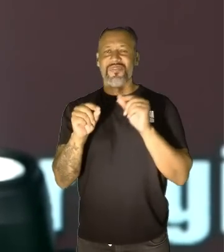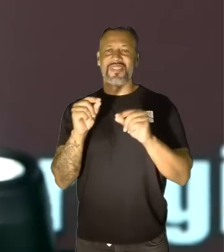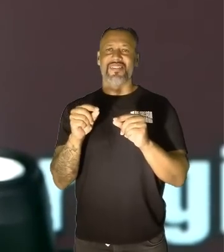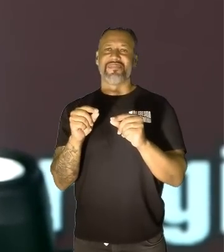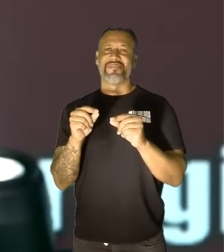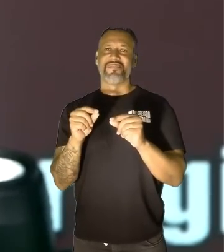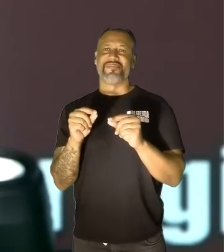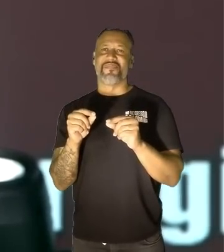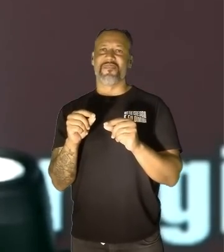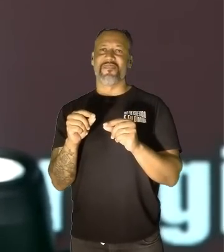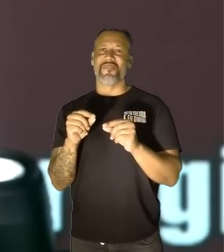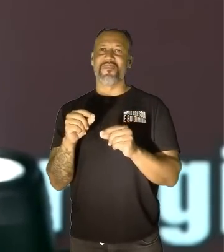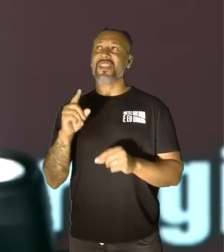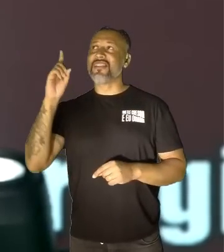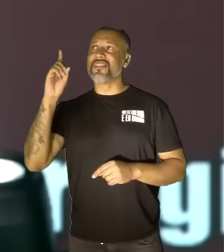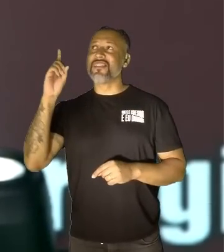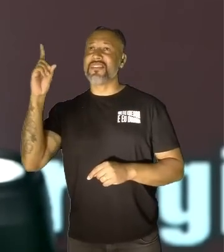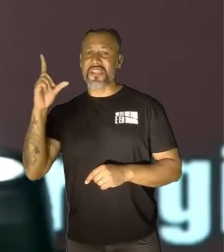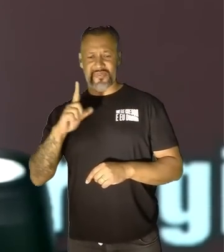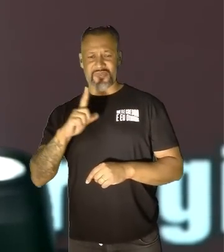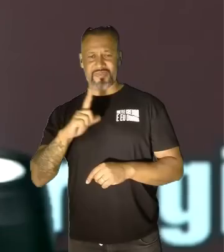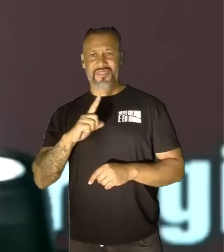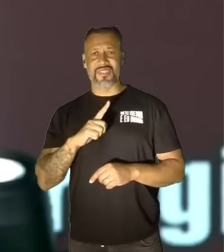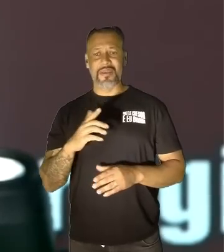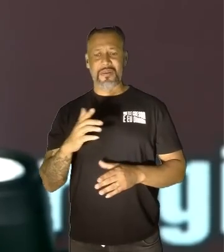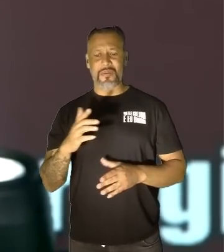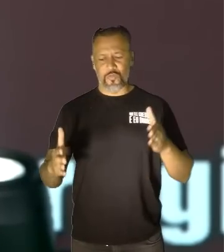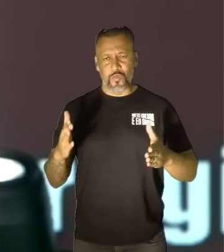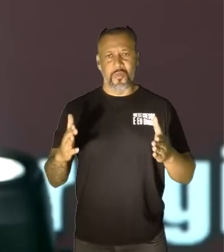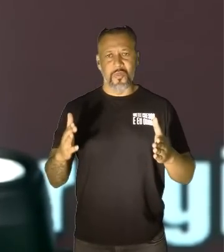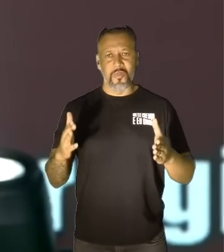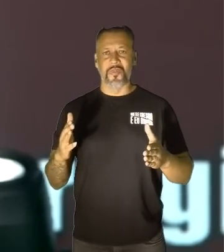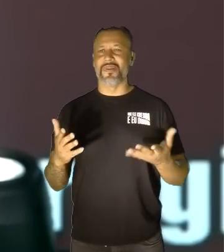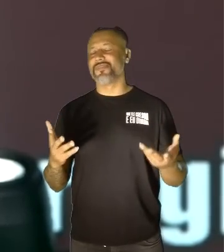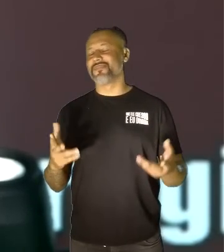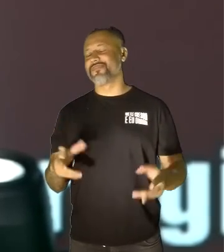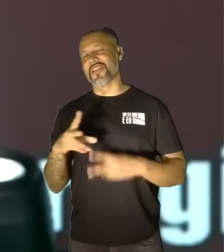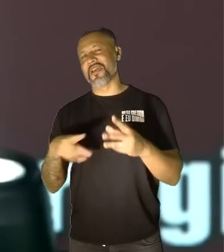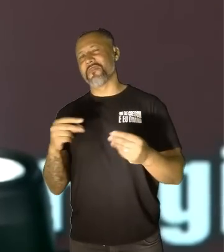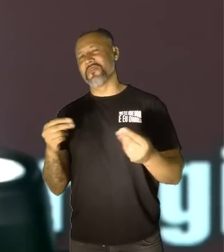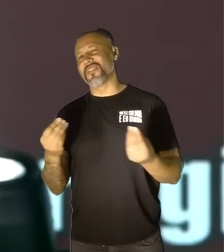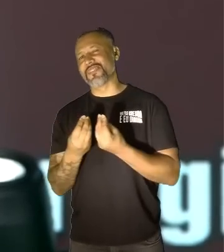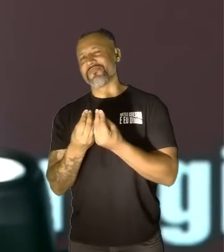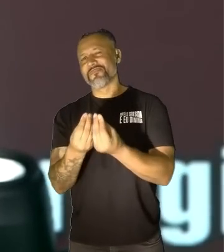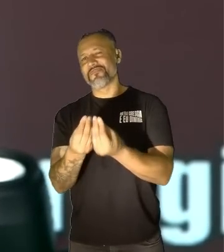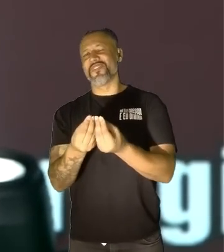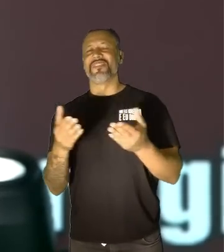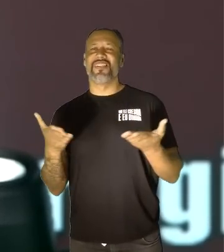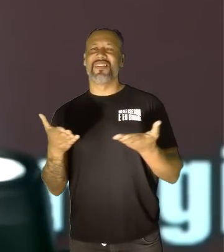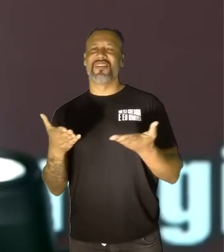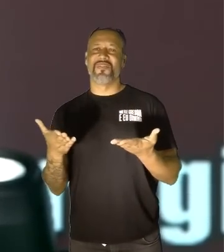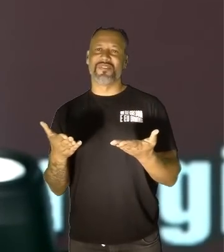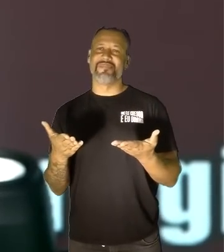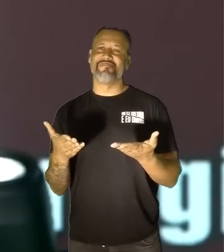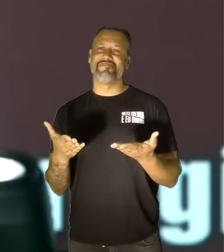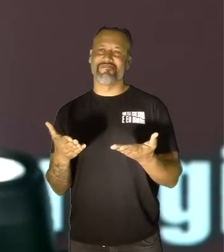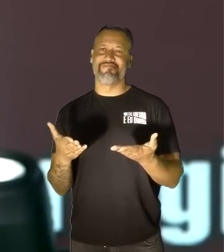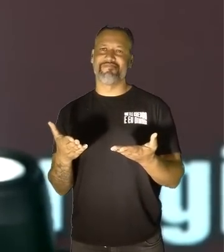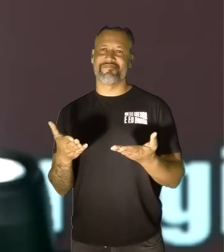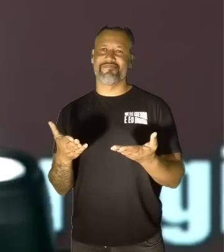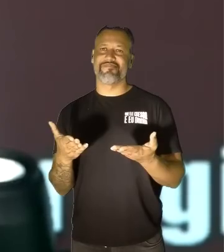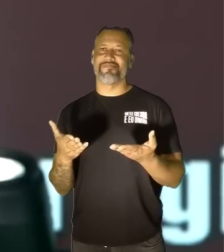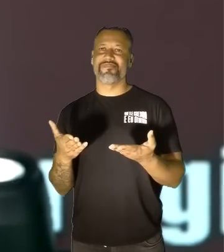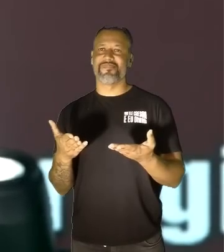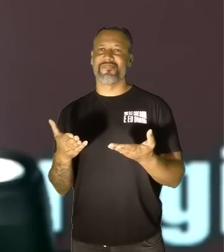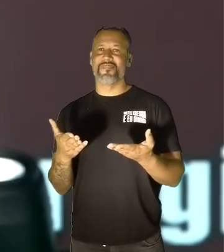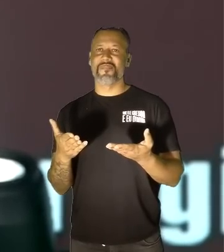Deus tem um momento reservado para você aqui hoje. A conversa que Deus tem com Samuel não é